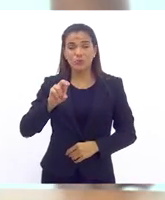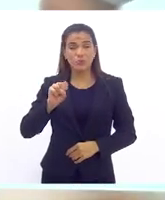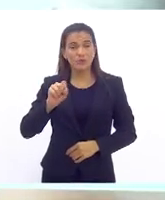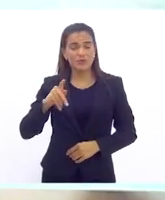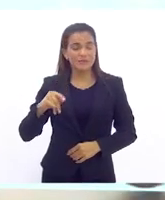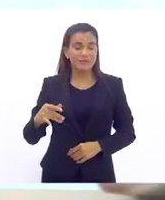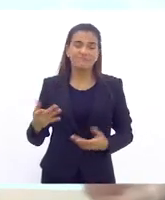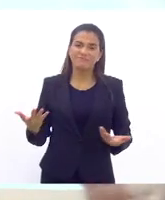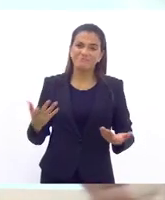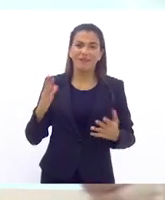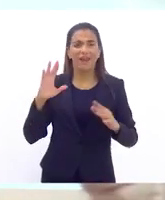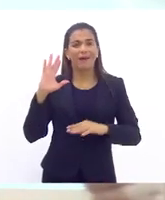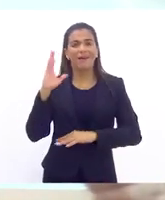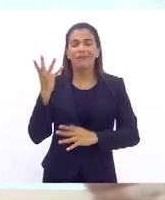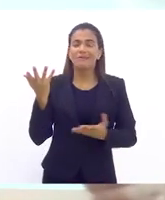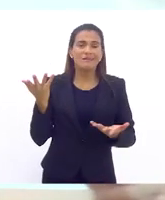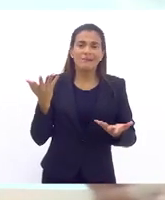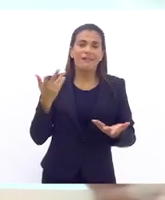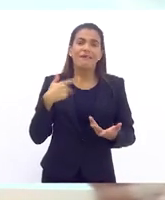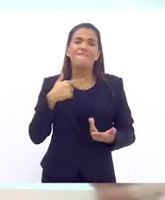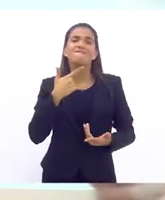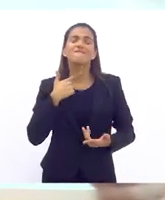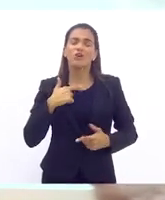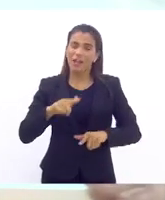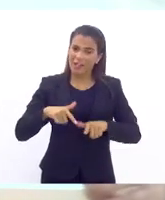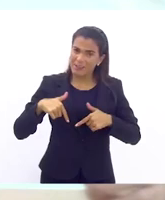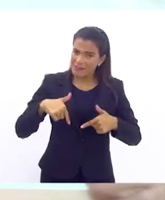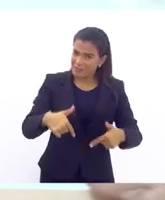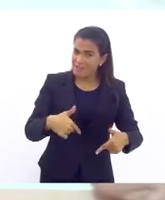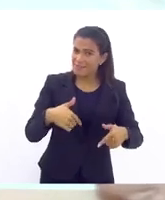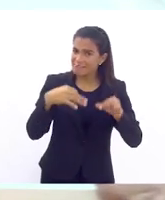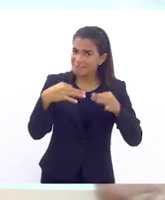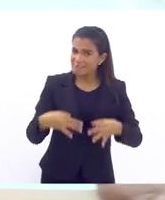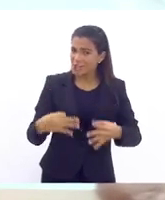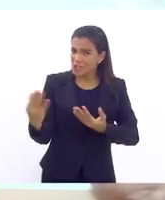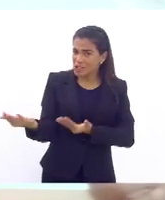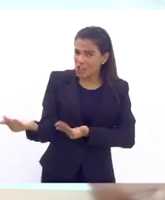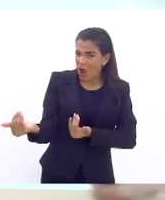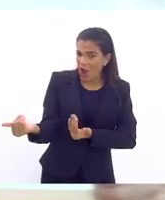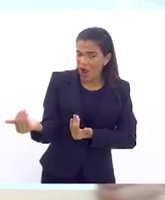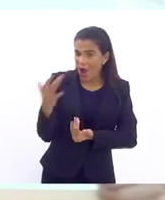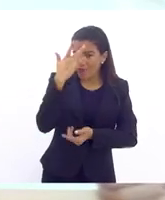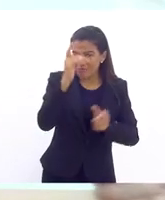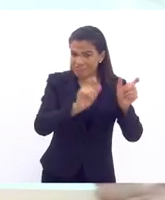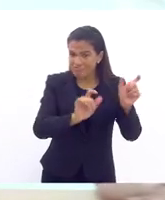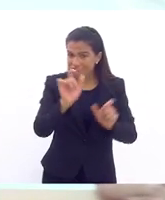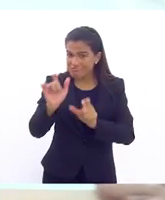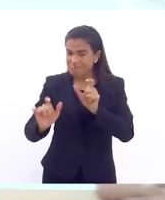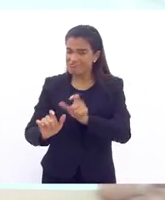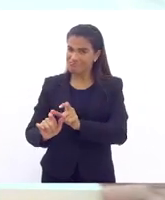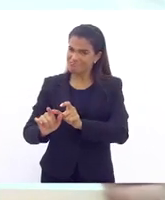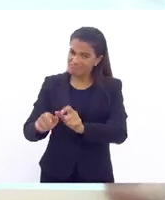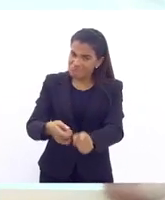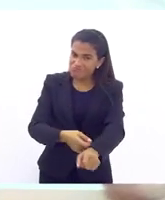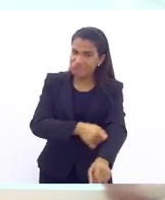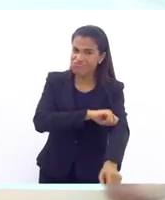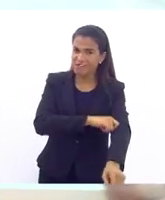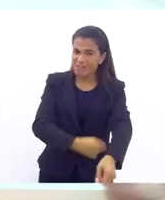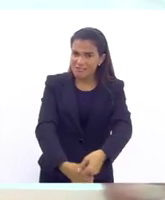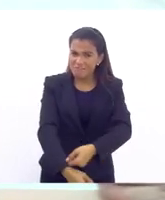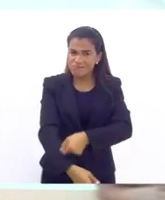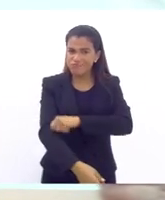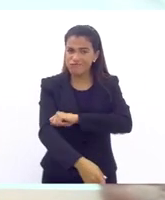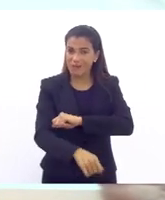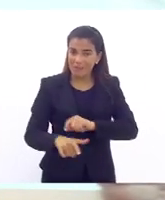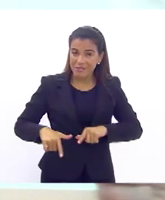natureza de querer fazer mesmo é a gente jovem bacana né de botar a mão na massa O que que tá